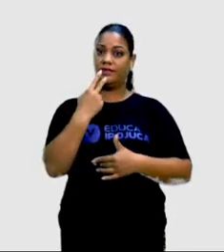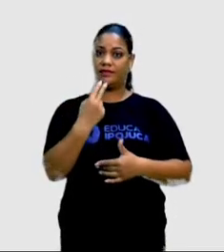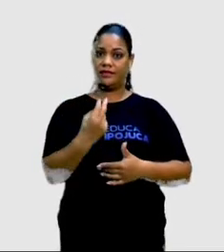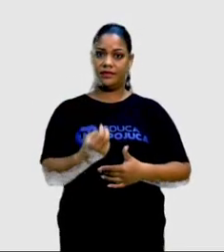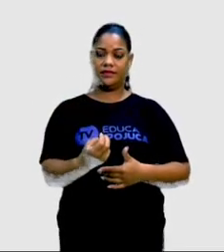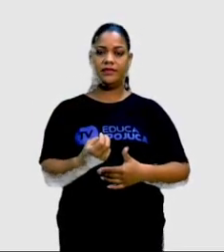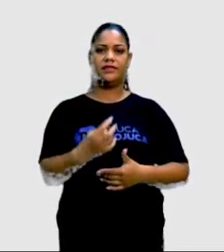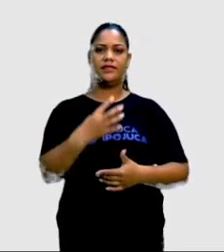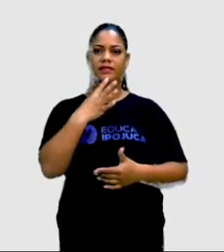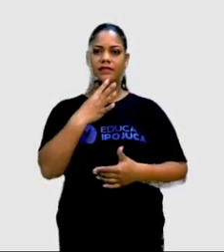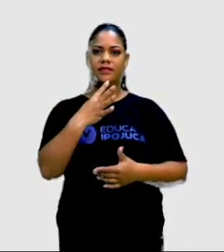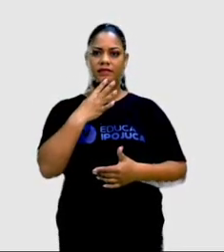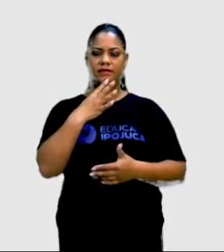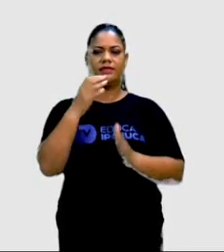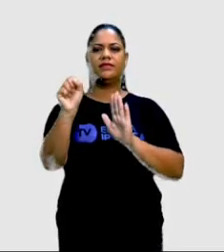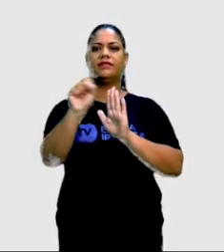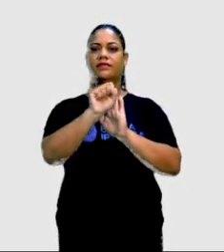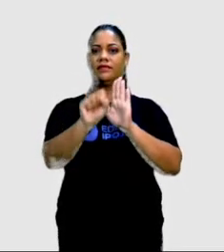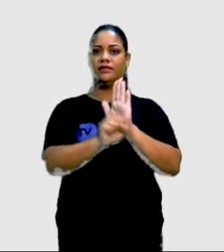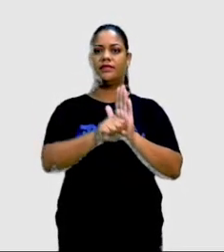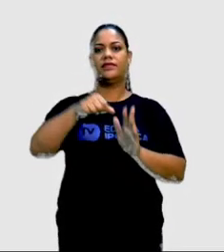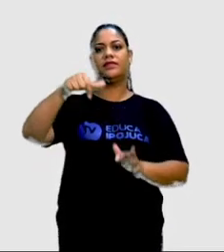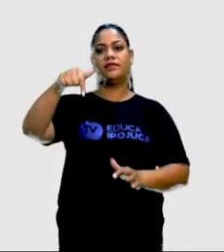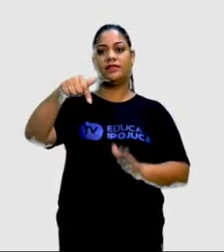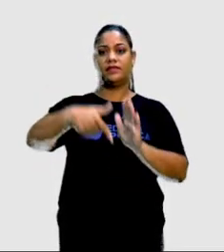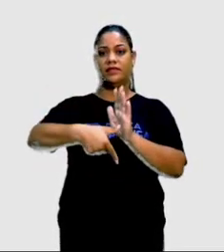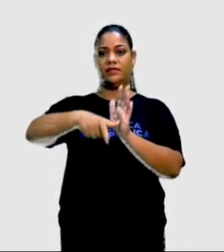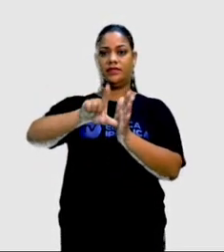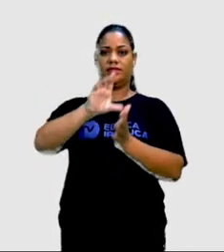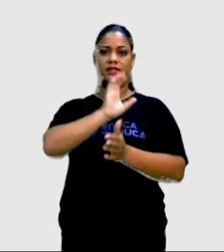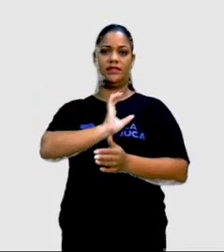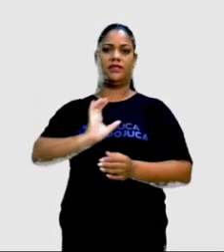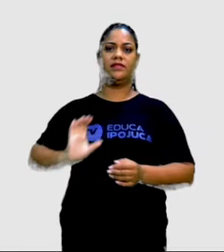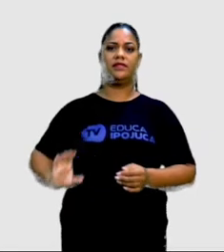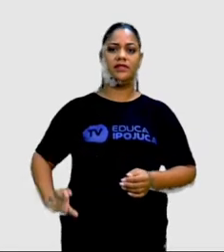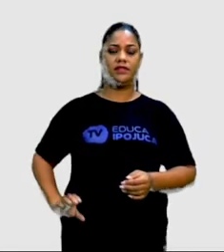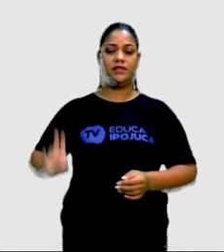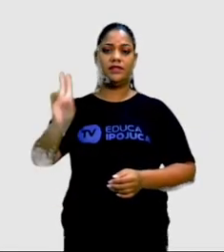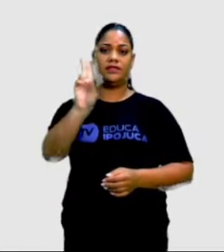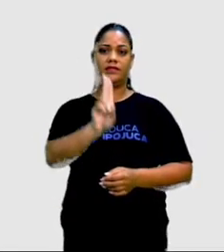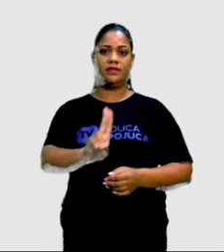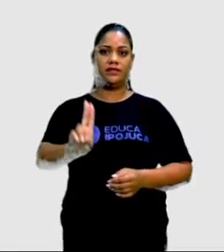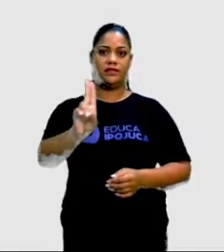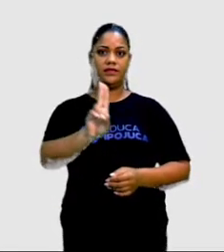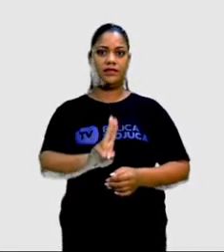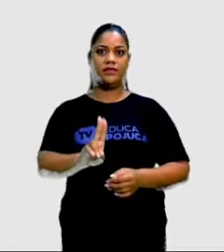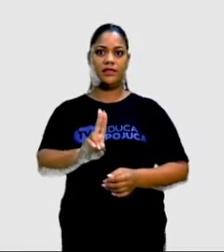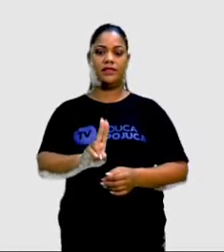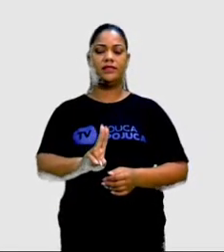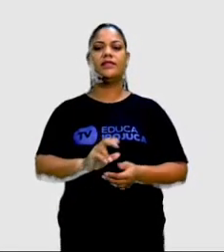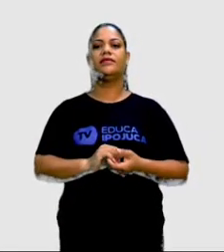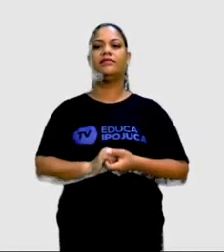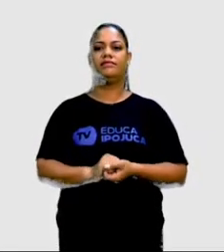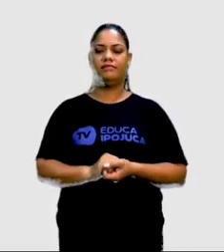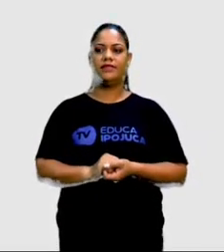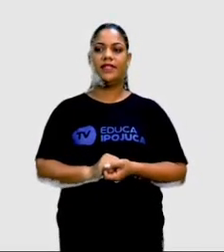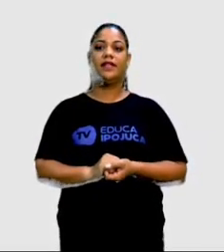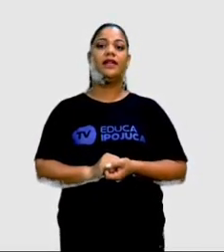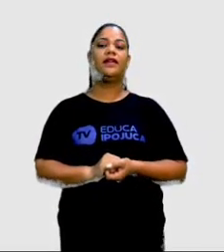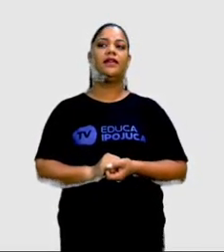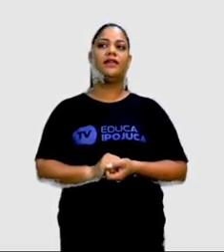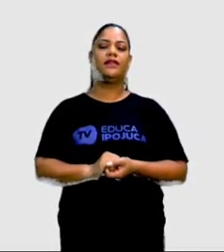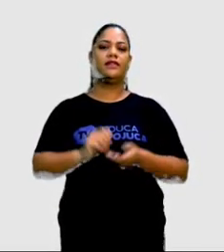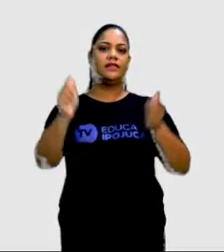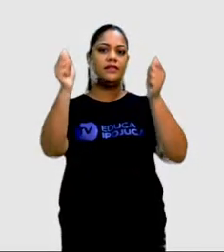são conhecidas desde o século 7 antes de Cristo e eram usadas como expressões artísticas e também